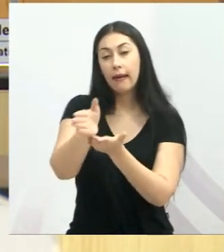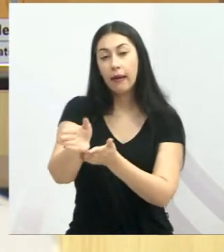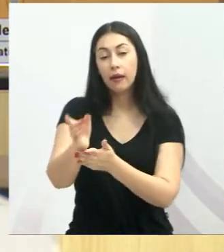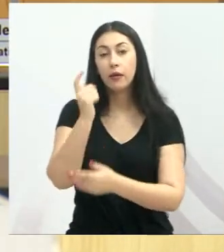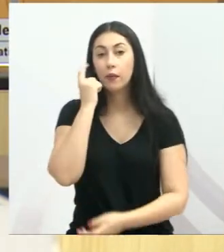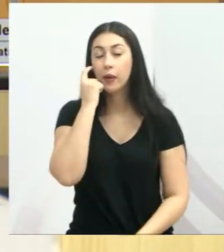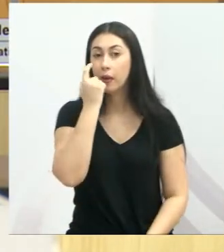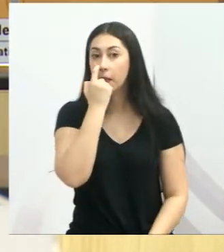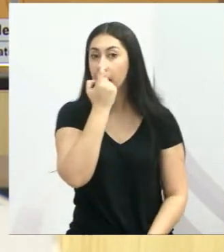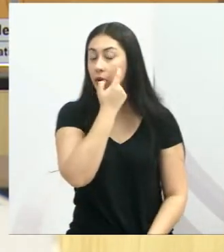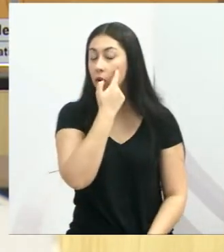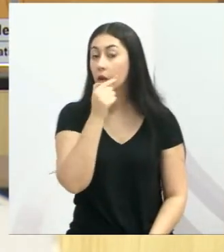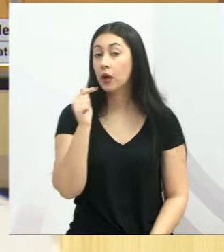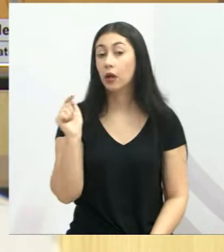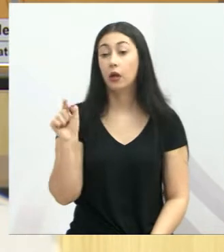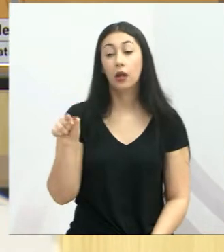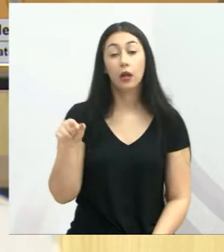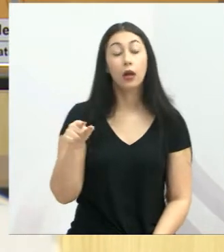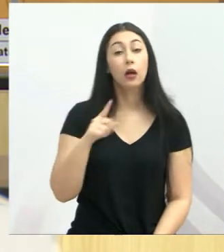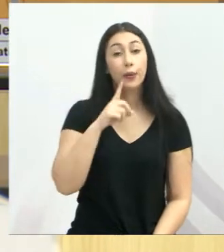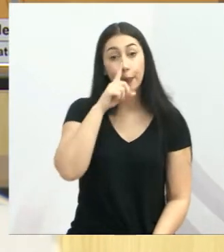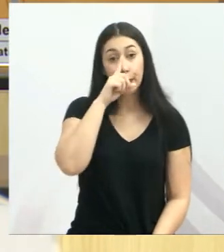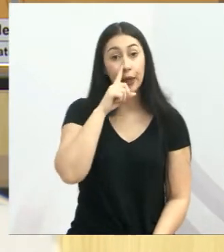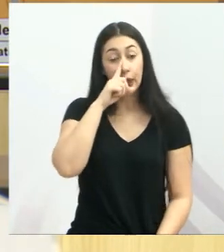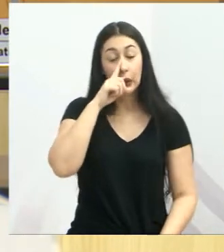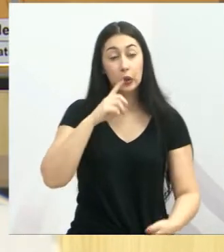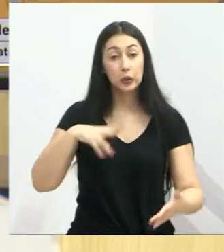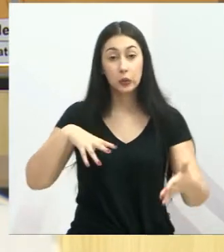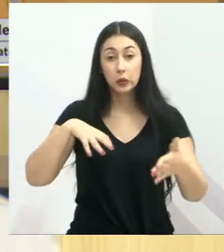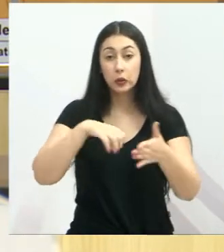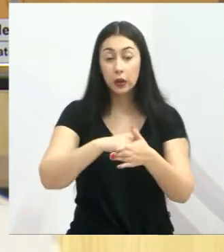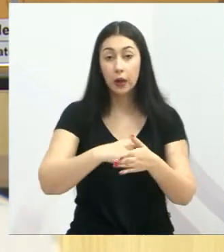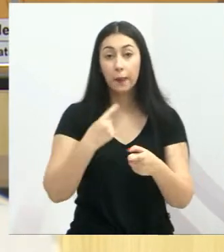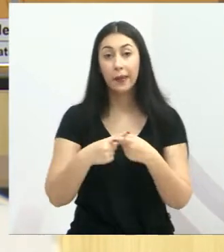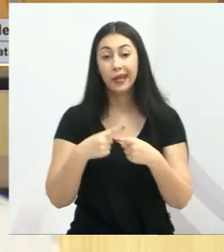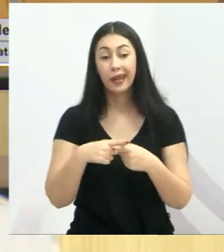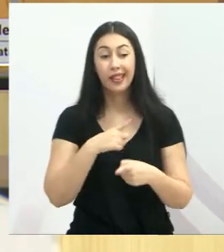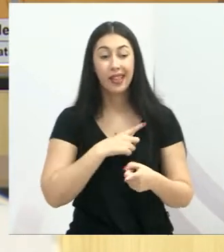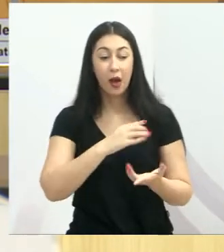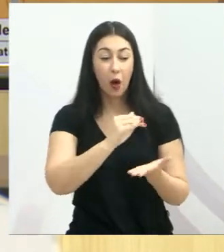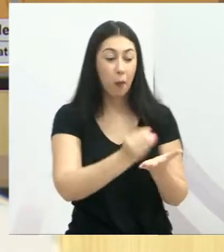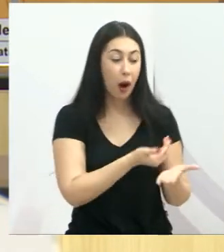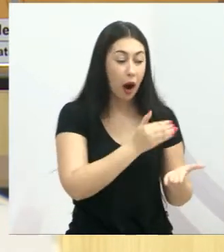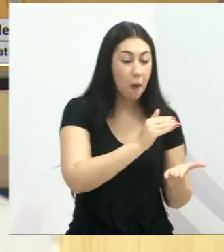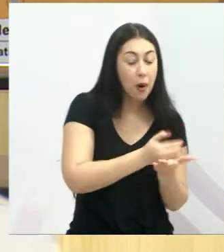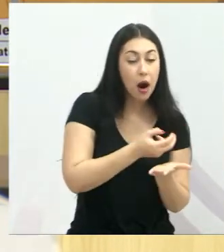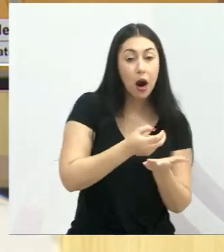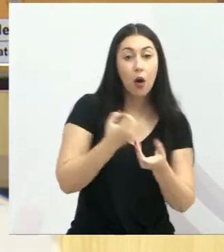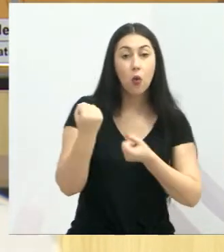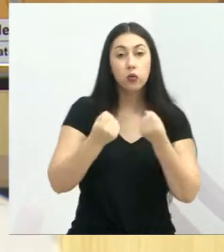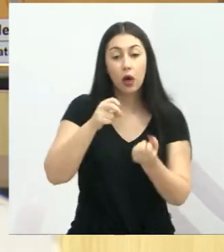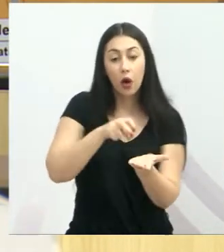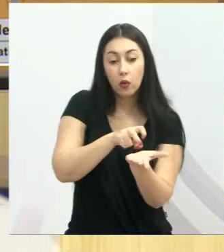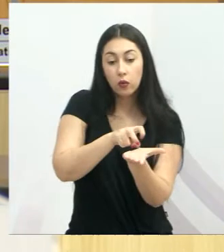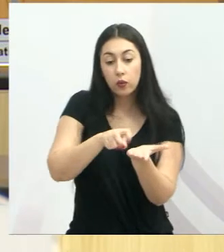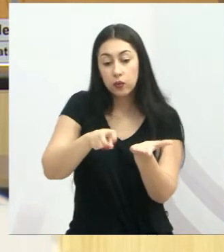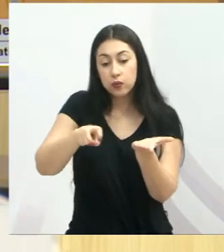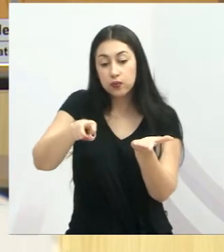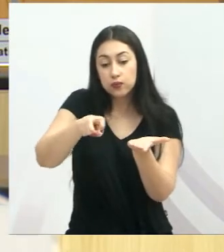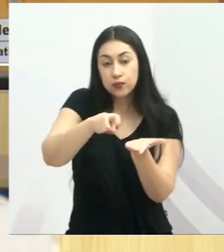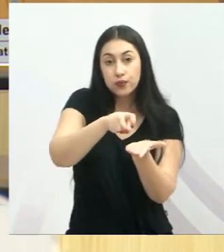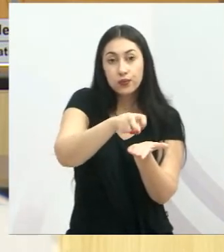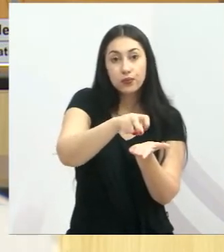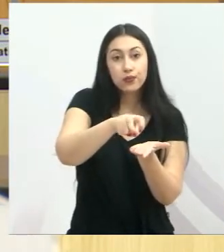grande risco de acidentes, pois os veículos precisam desviar de buracos, acarretando em prejuízo aos donos de